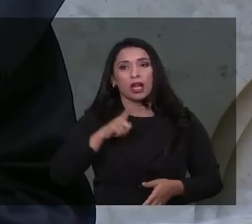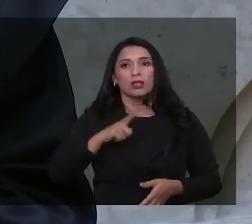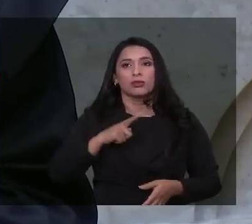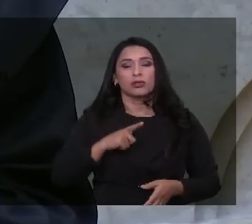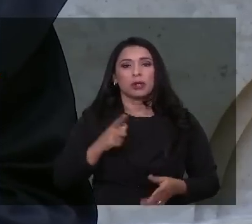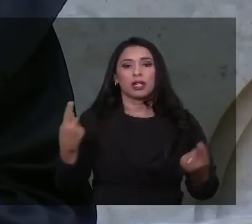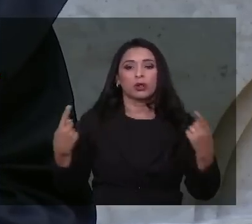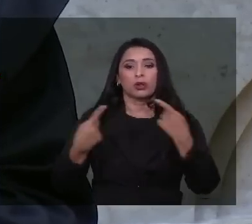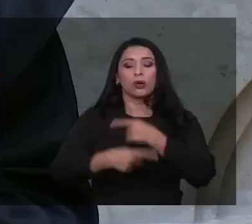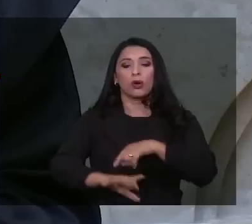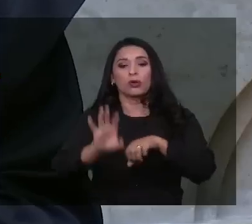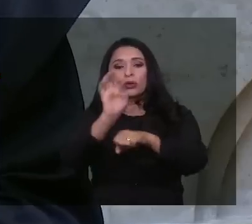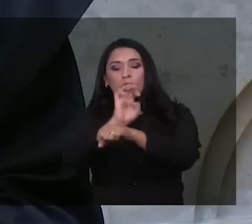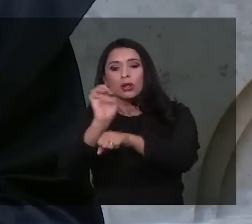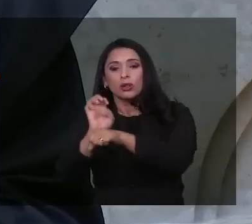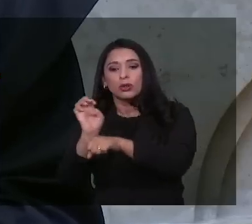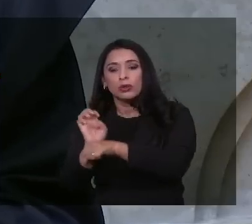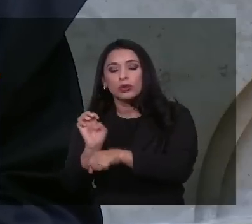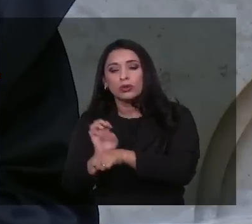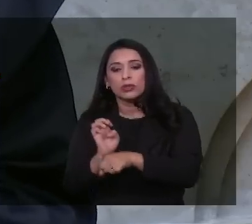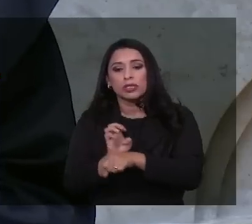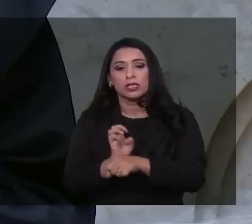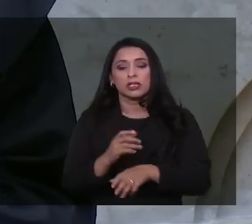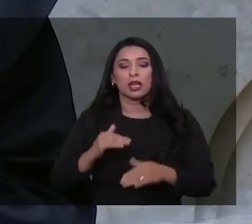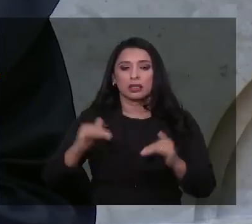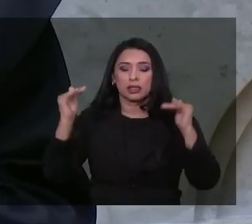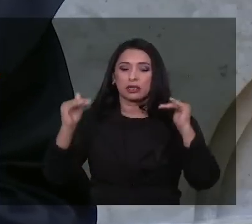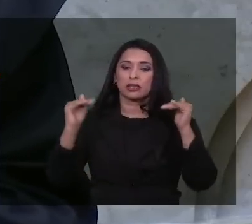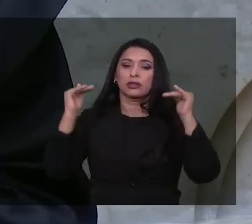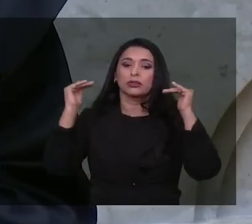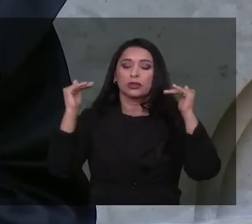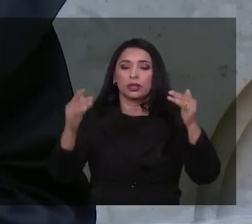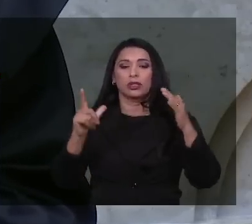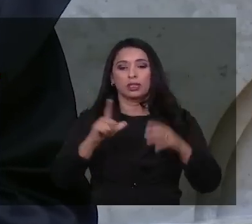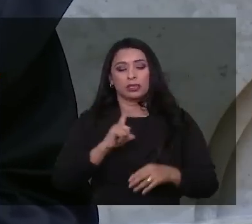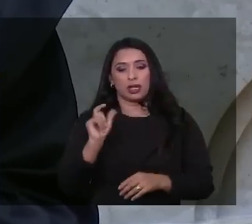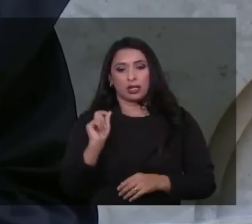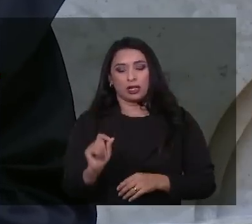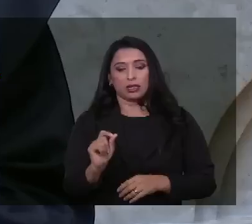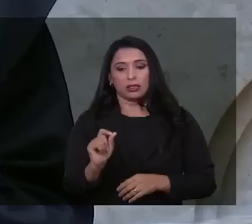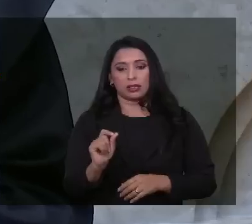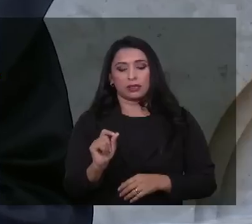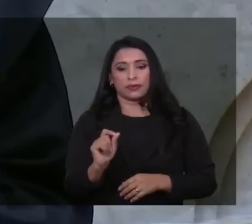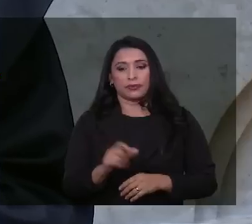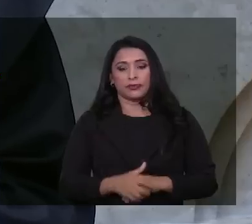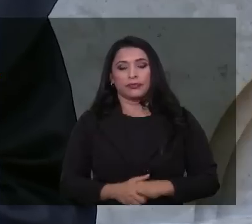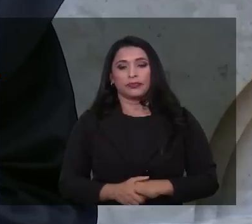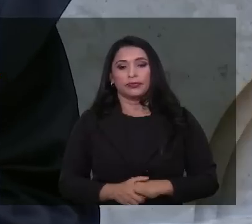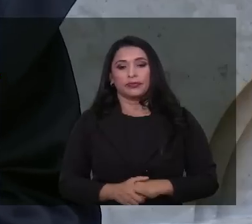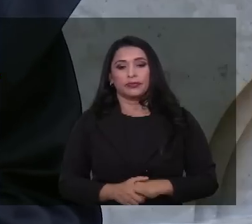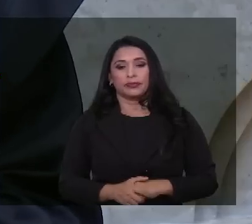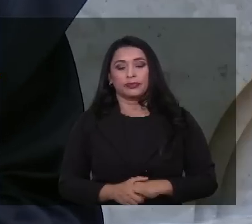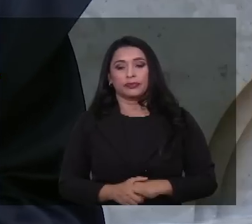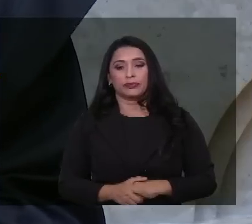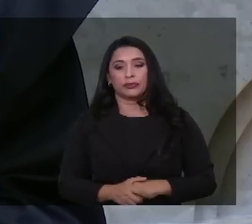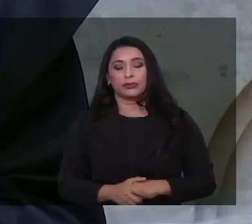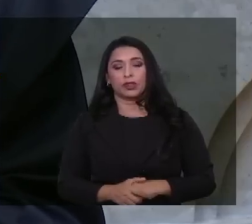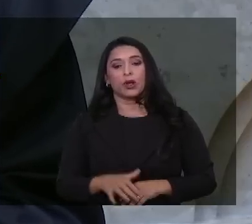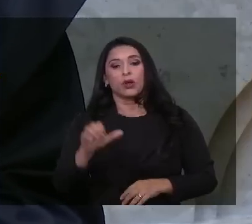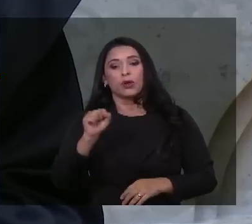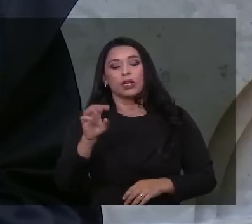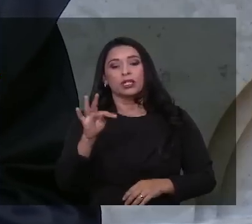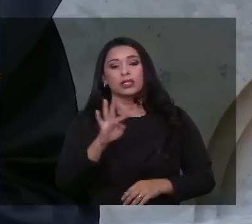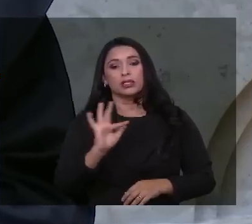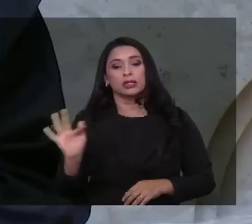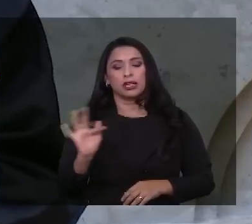não tem meios de firmar a sua autoridade, senão no acerto de suas sentenças. O poder do Supremo advém,